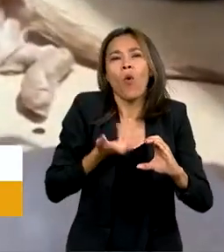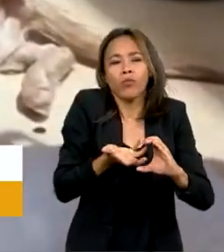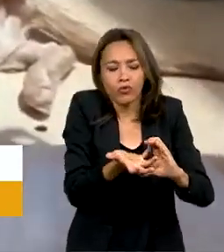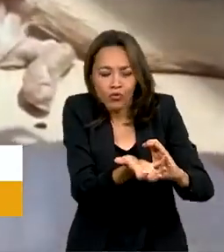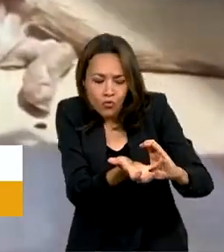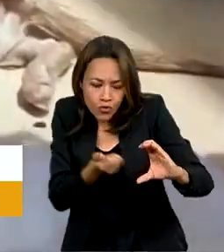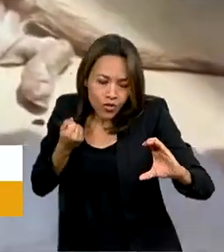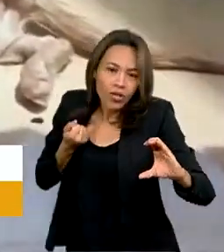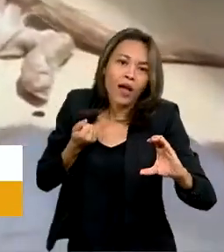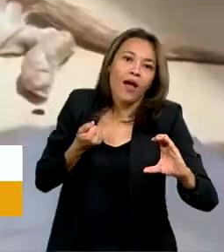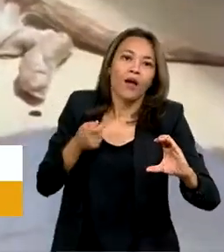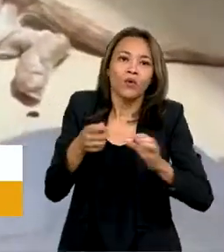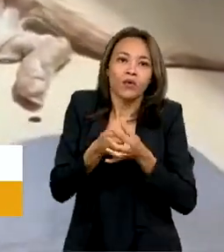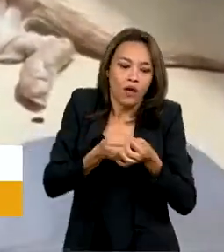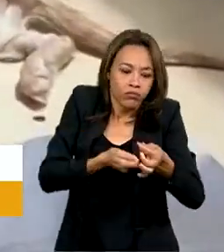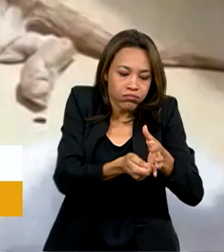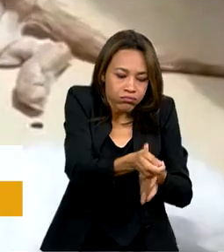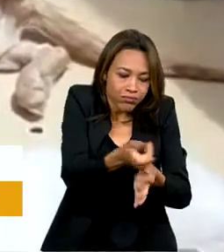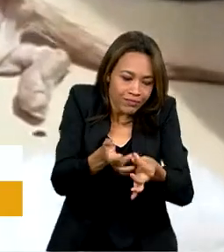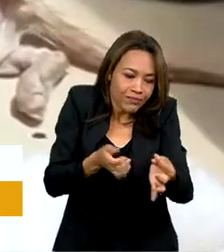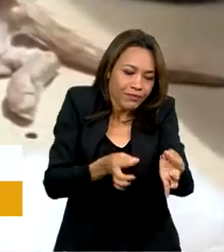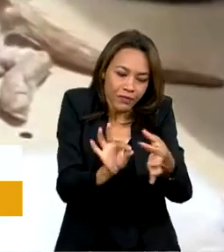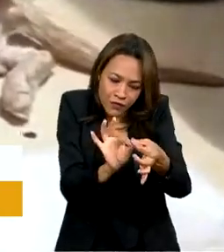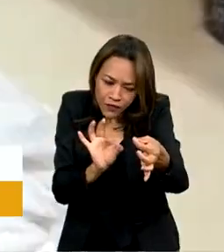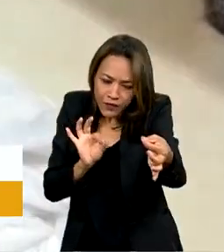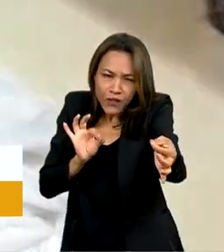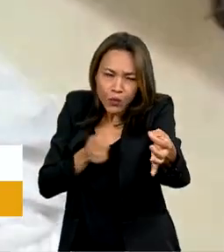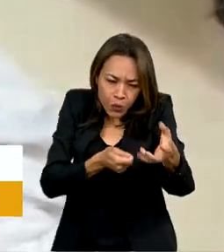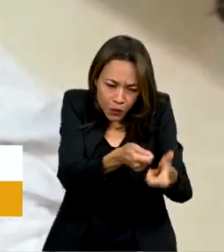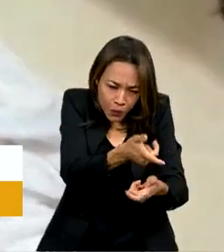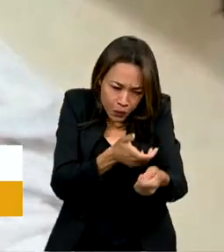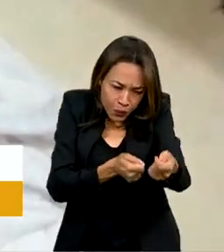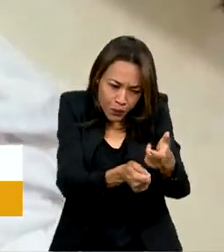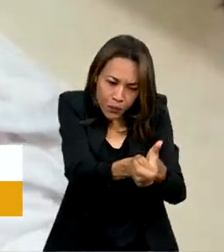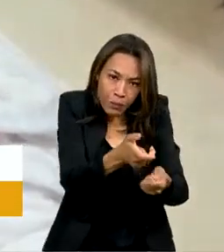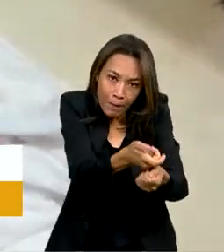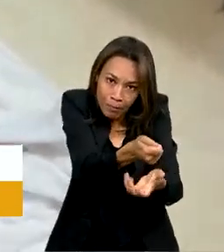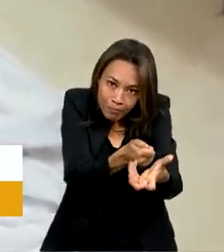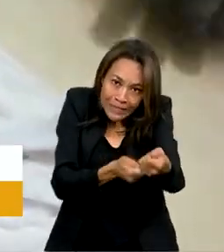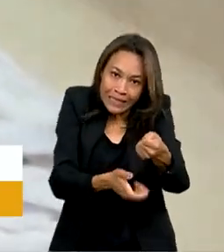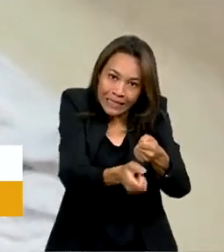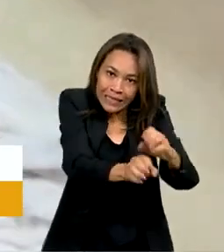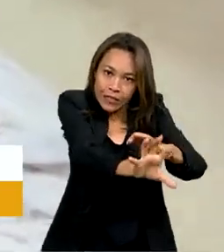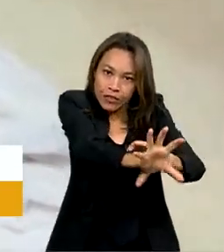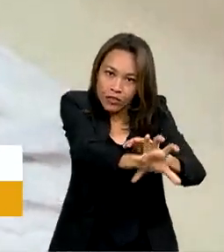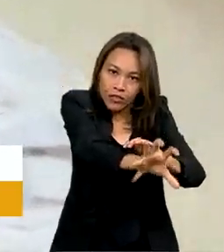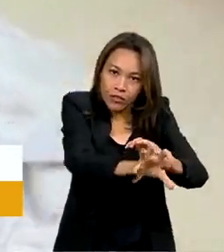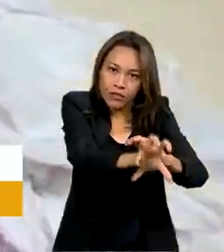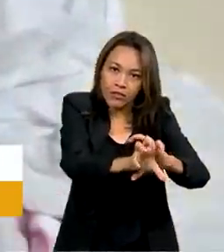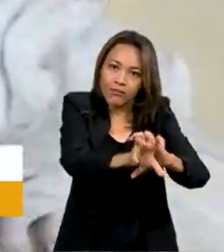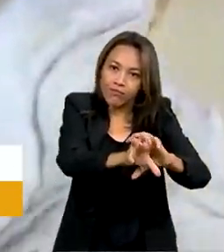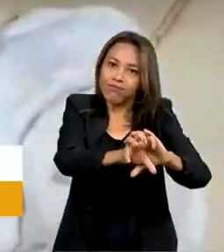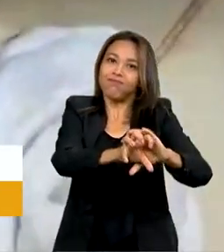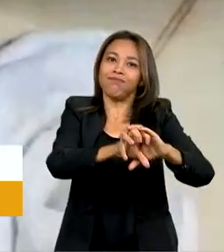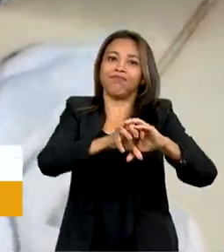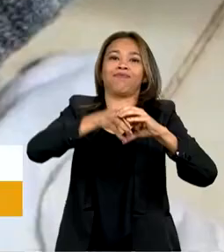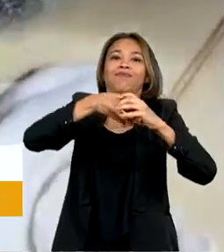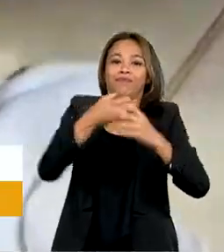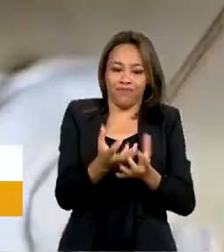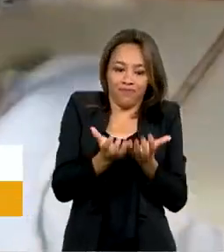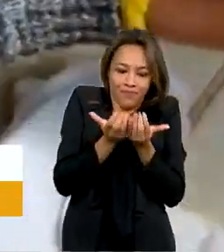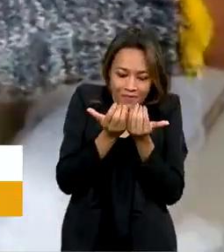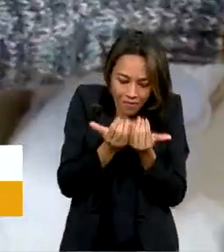os socorristas usaram um guia de passagem de fio dentro da tubulação para que o filhote se movimentasse até a